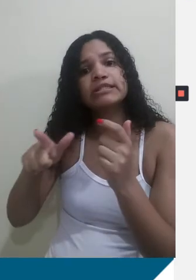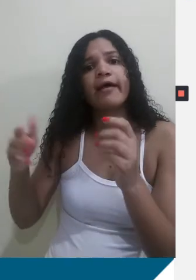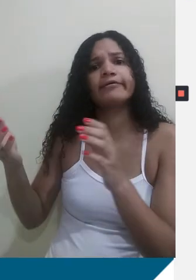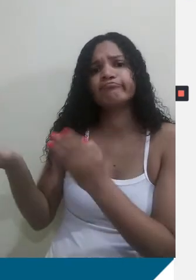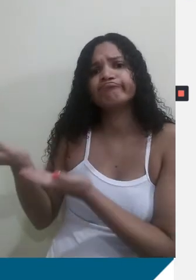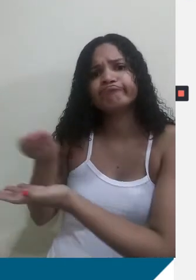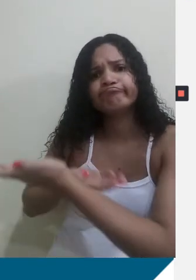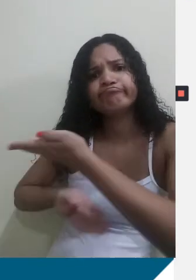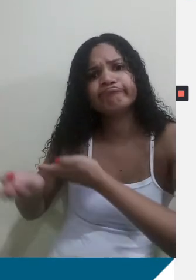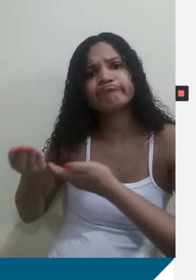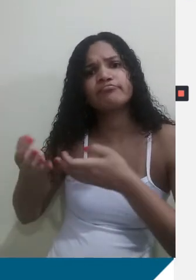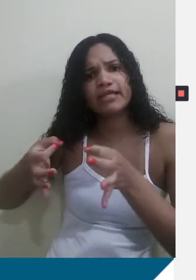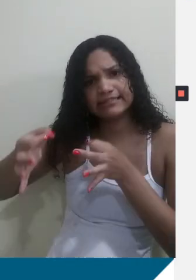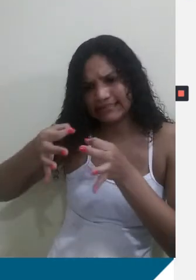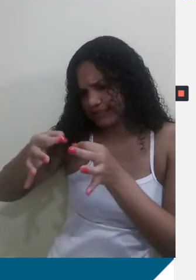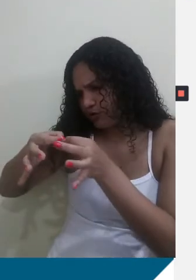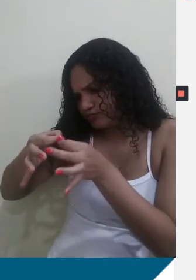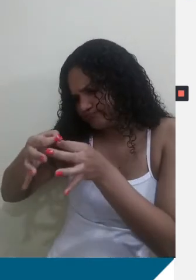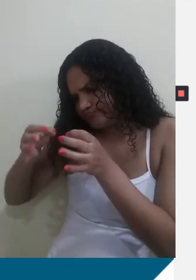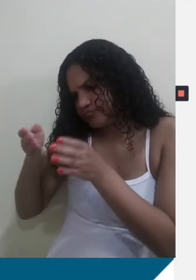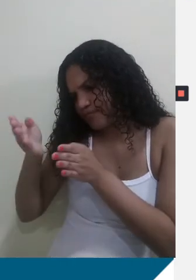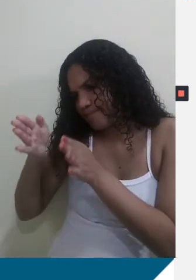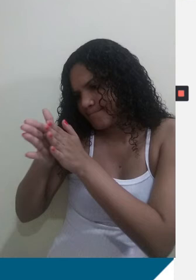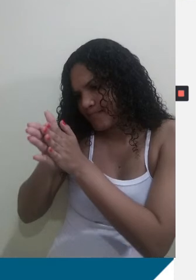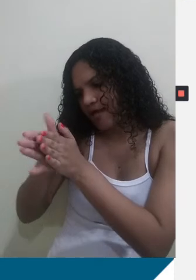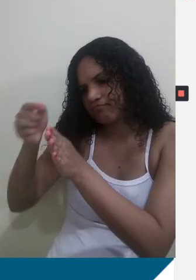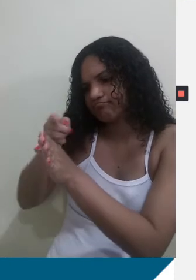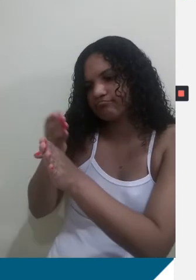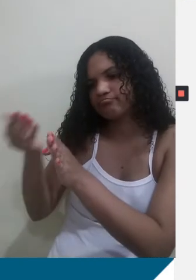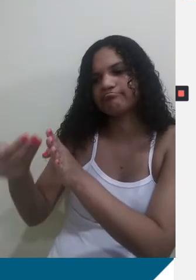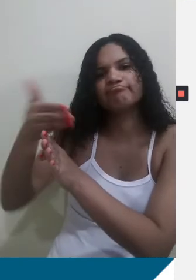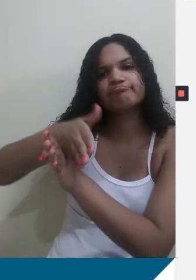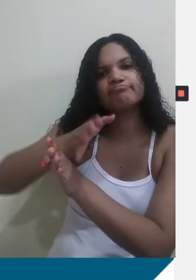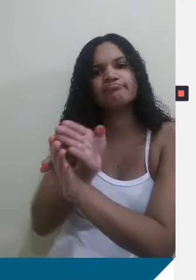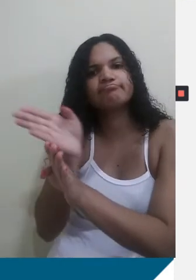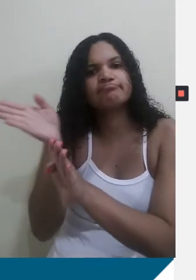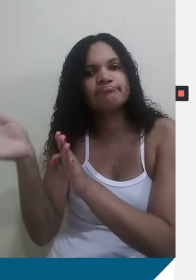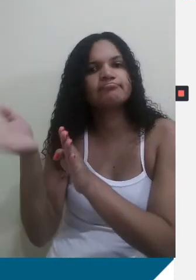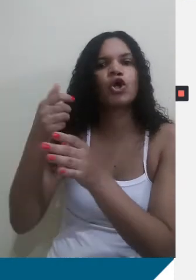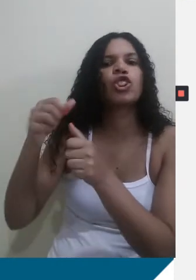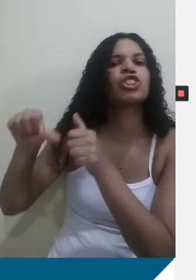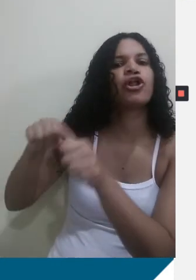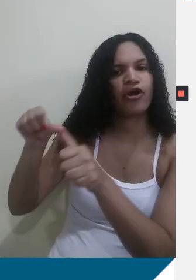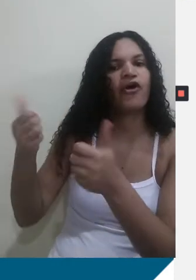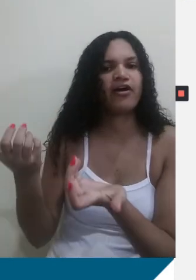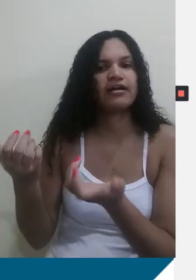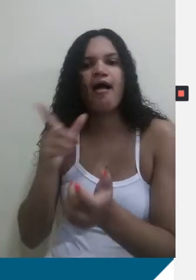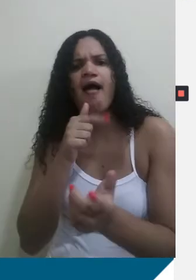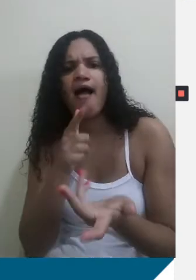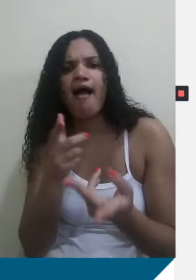de água, de íons, de RNA, de proteínas, de biomoléculas. Então, fazendo uma